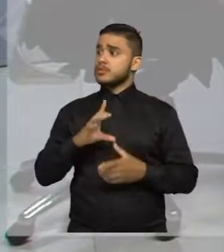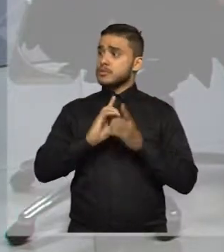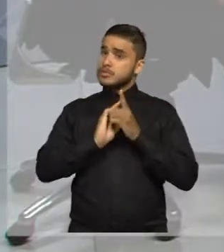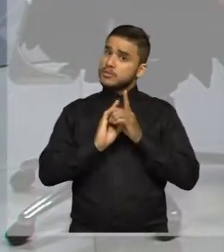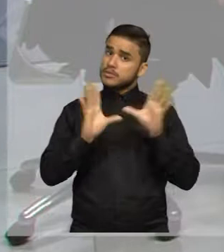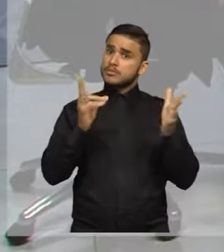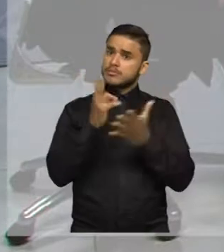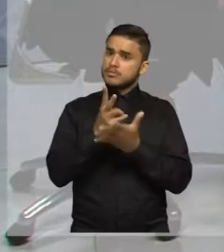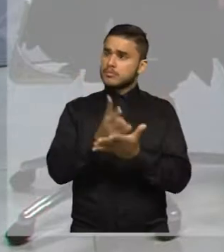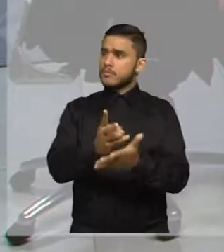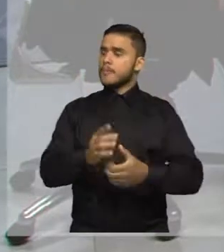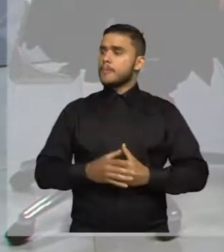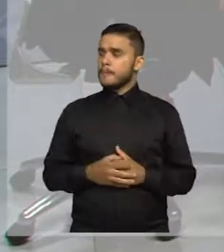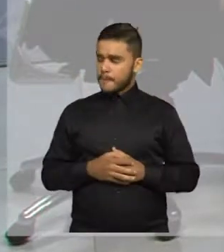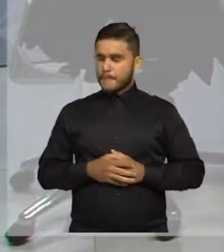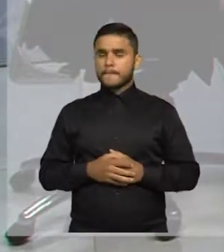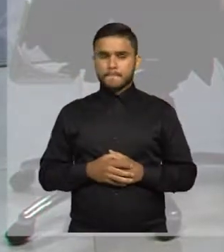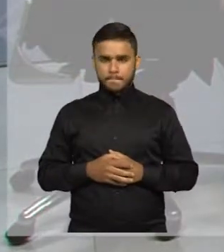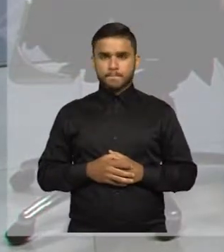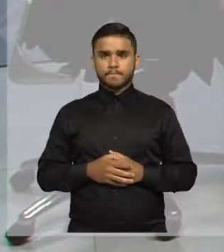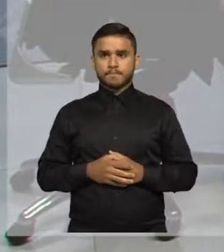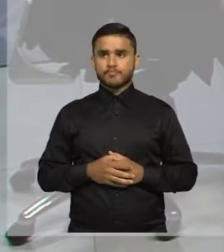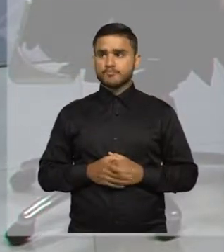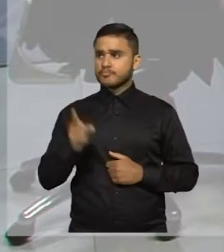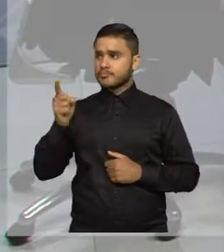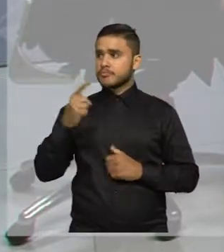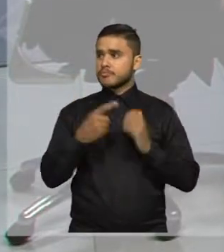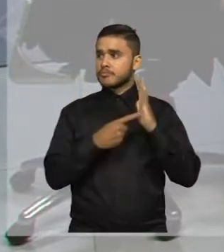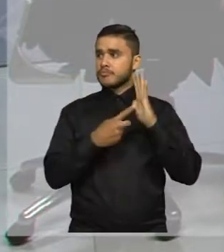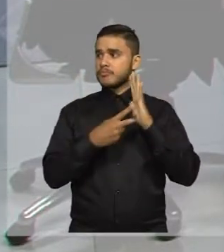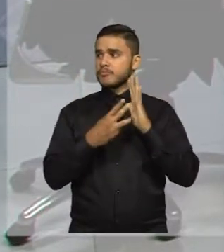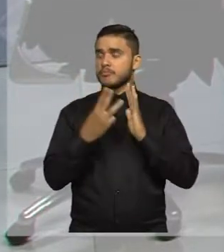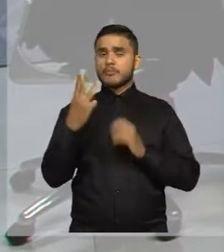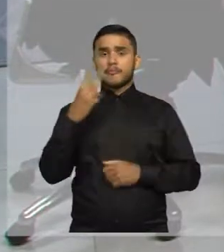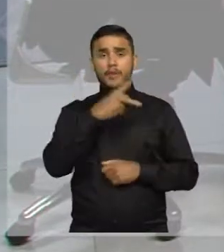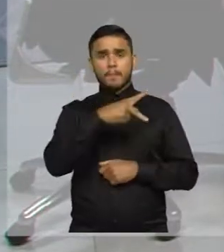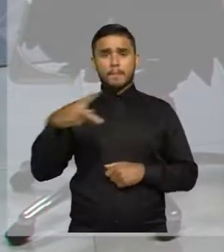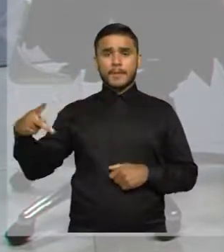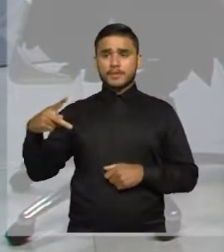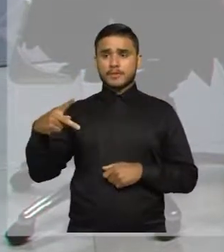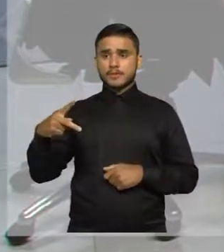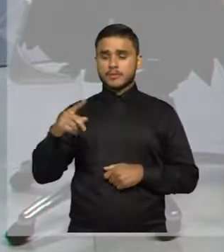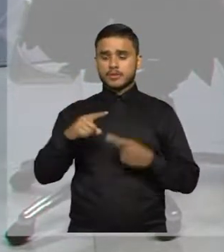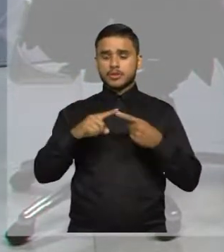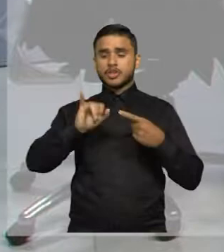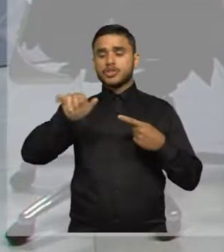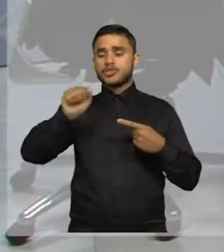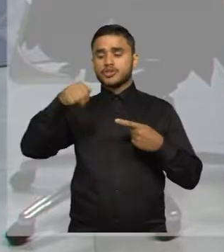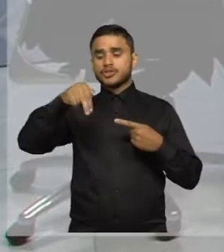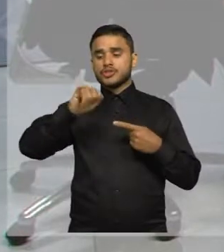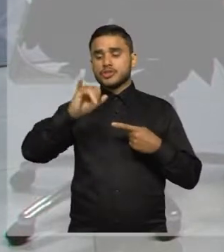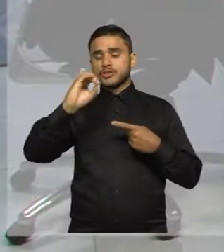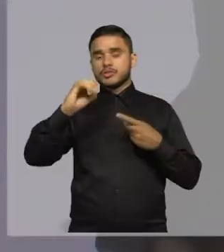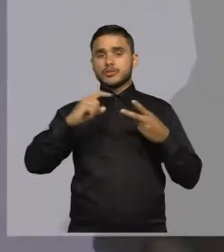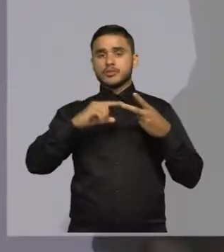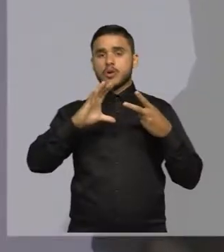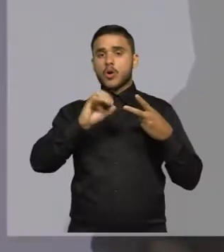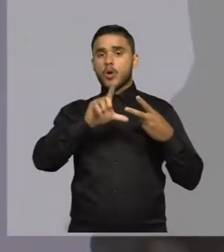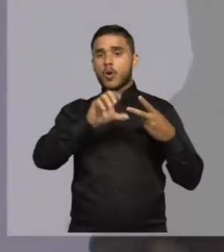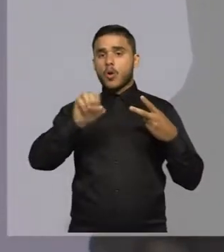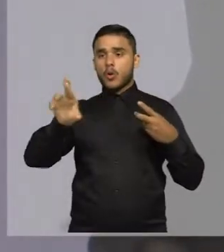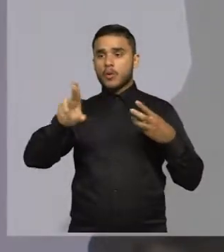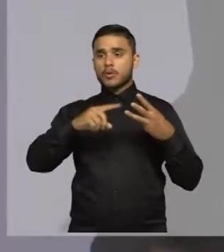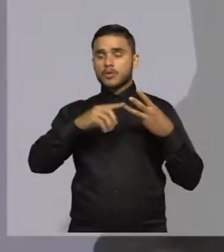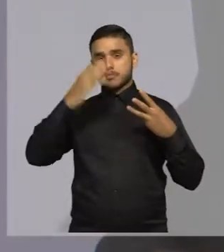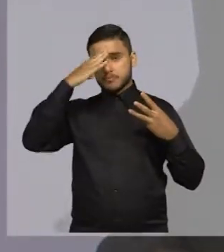significativas. Muito significativas. Aliás, o Brasil já elegeu 3 presidentes parecidos. O Jânio Quadros,